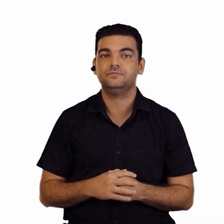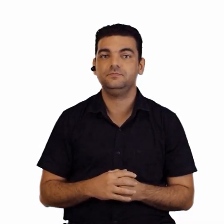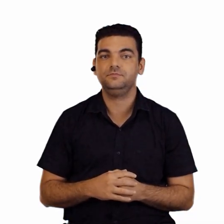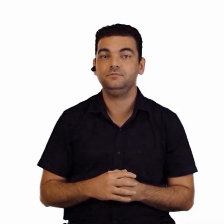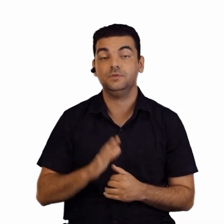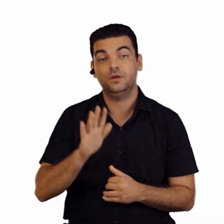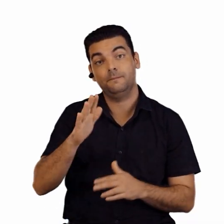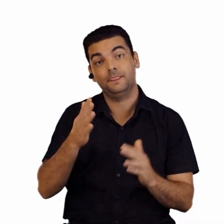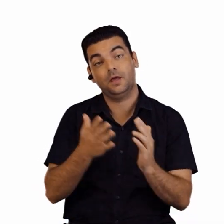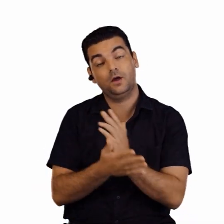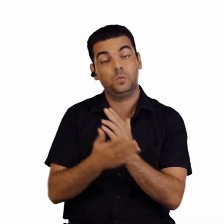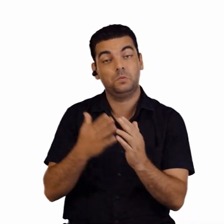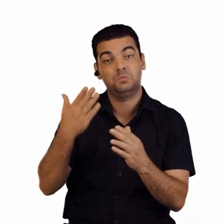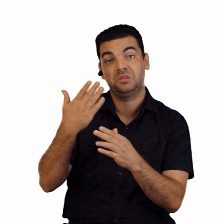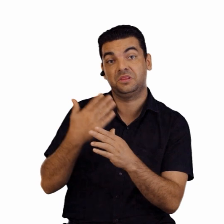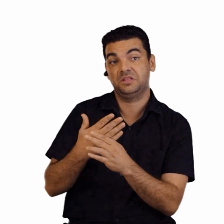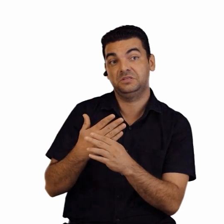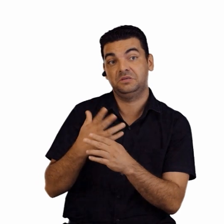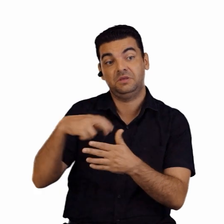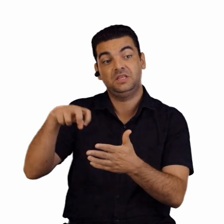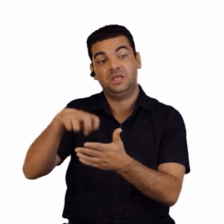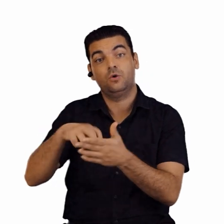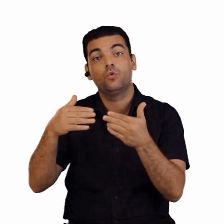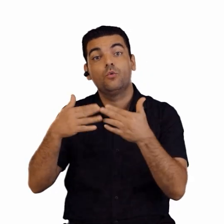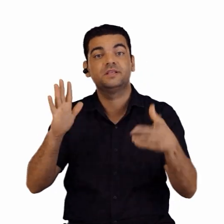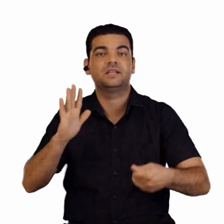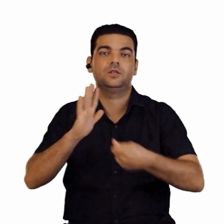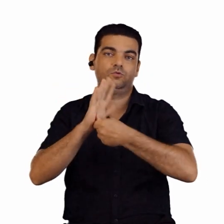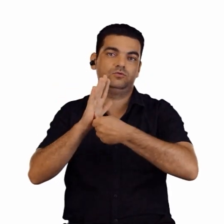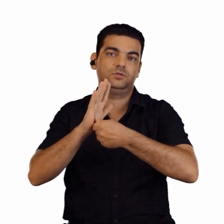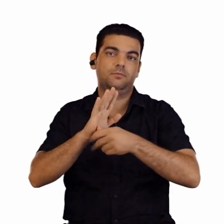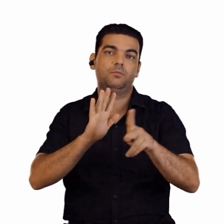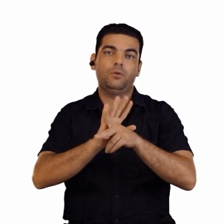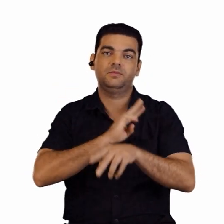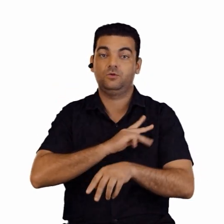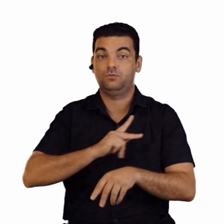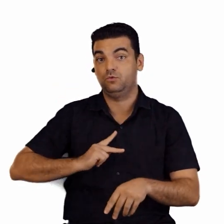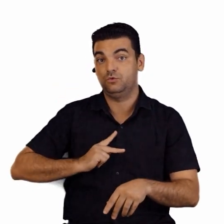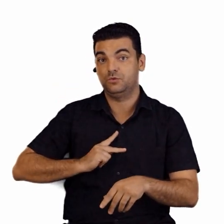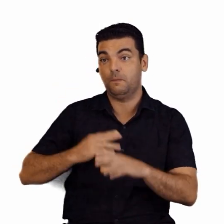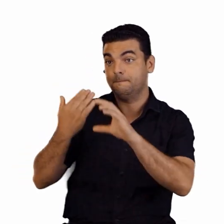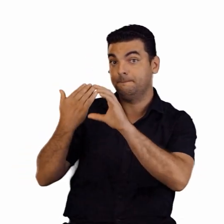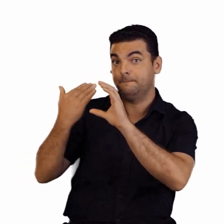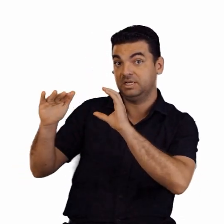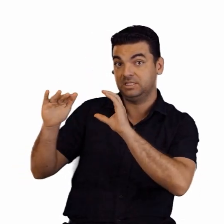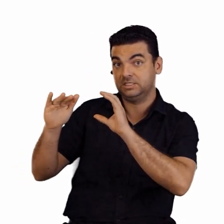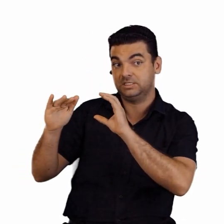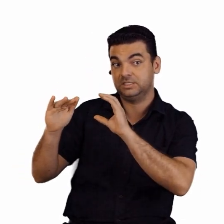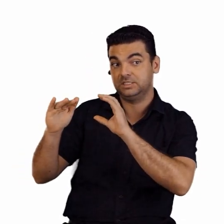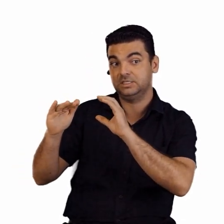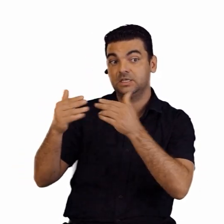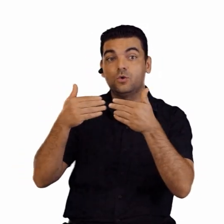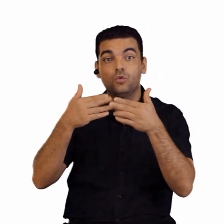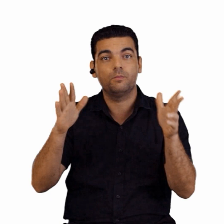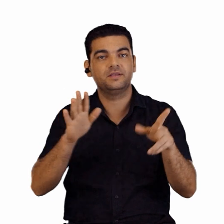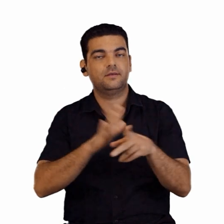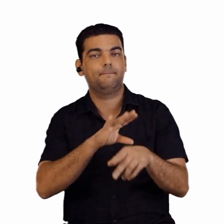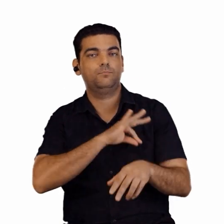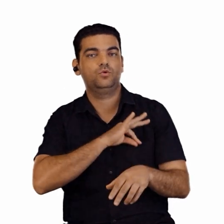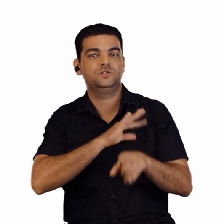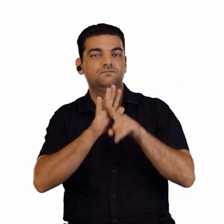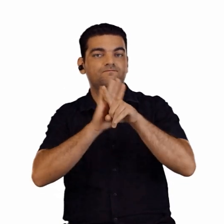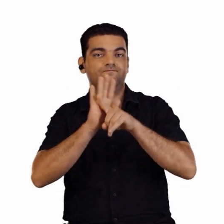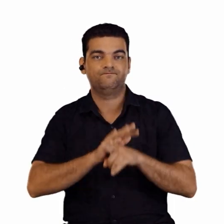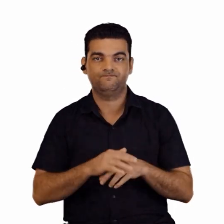processos citados. Geralmente, o processo penal começa com a denúncia do Ministério Público Federal a partir de um